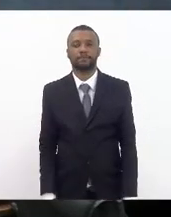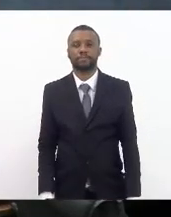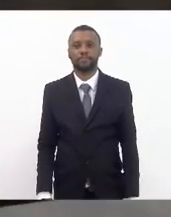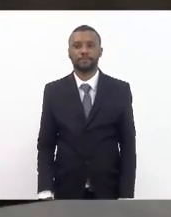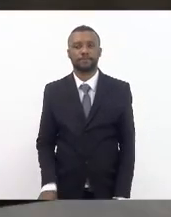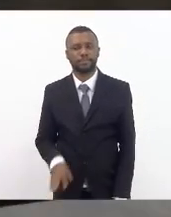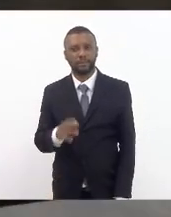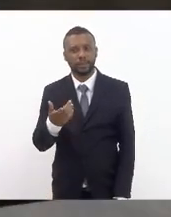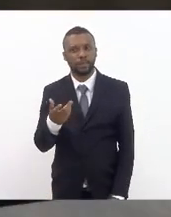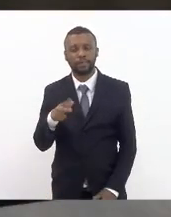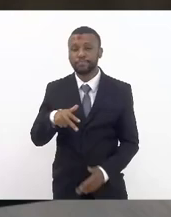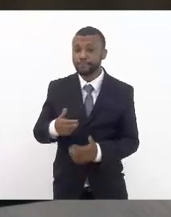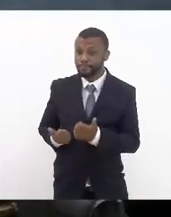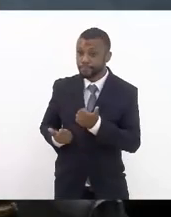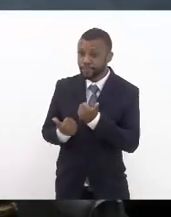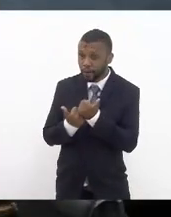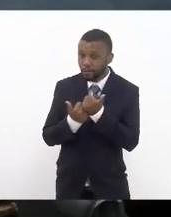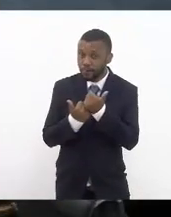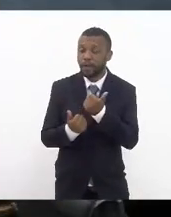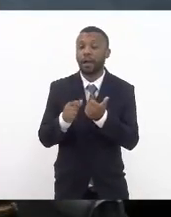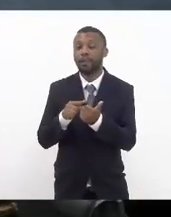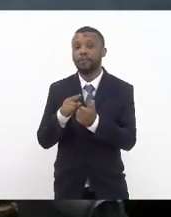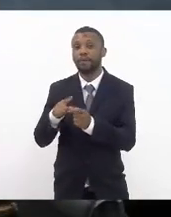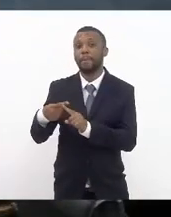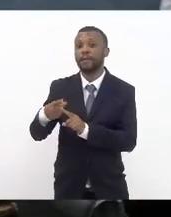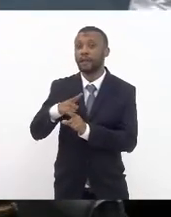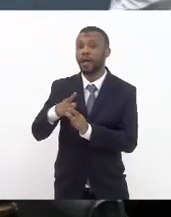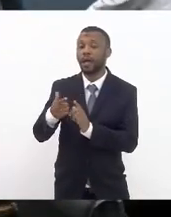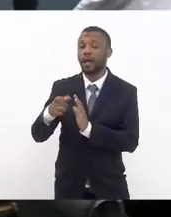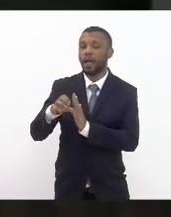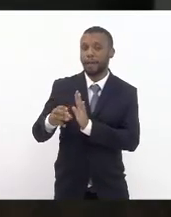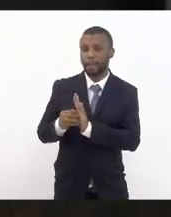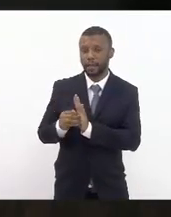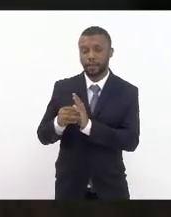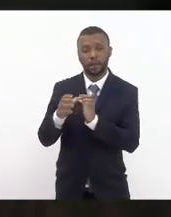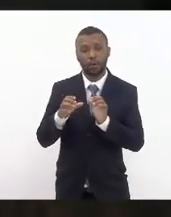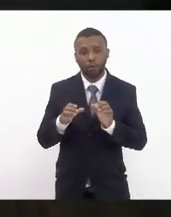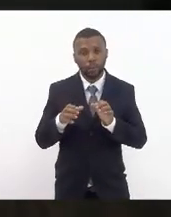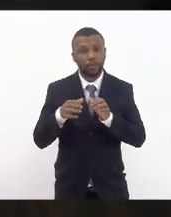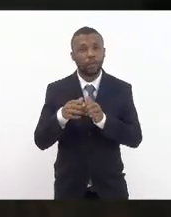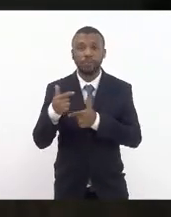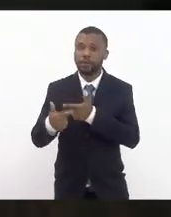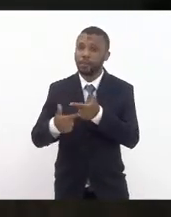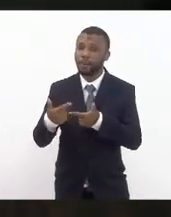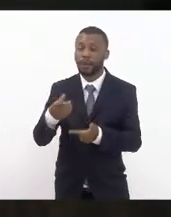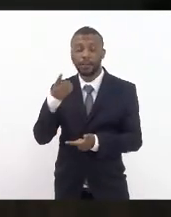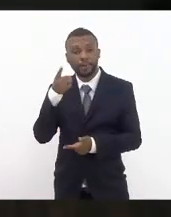Presidente, favorável com emendas. A Comissão de Trabalho, deputada Mônica Francisco.